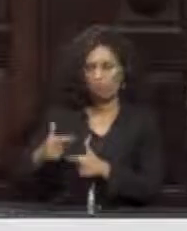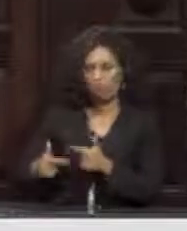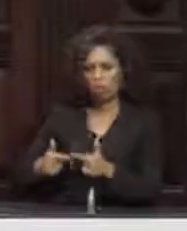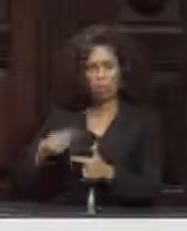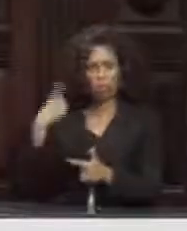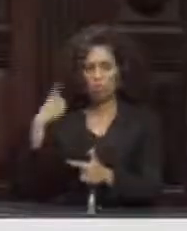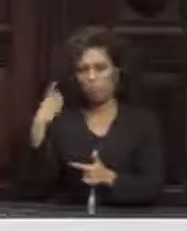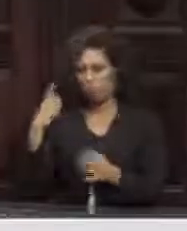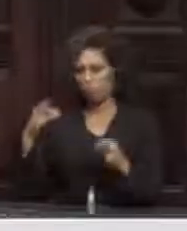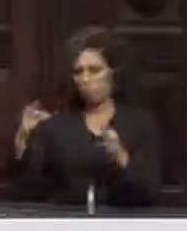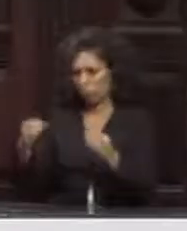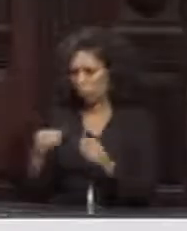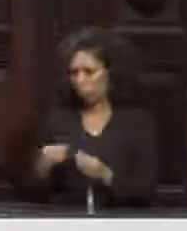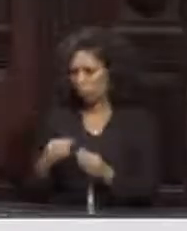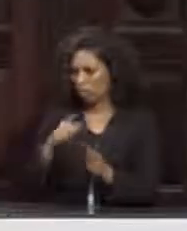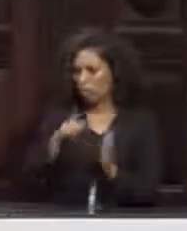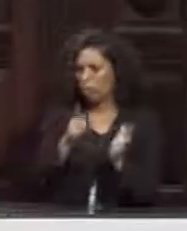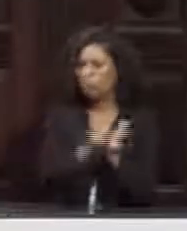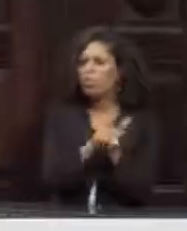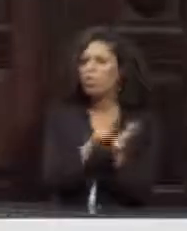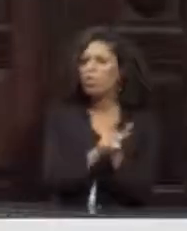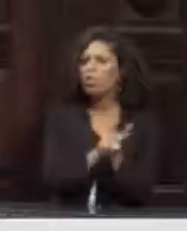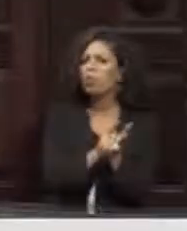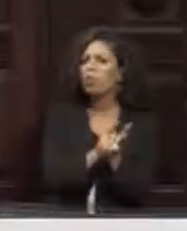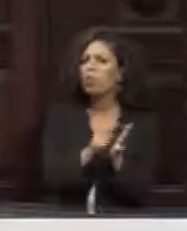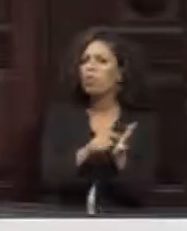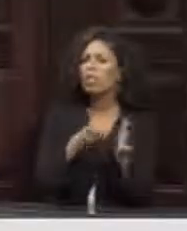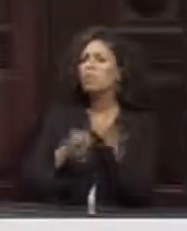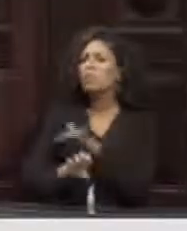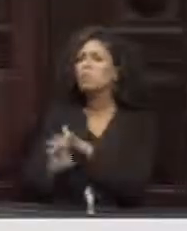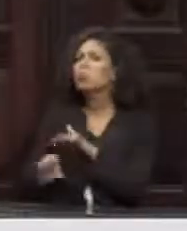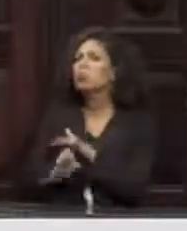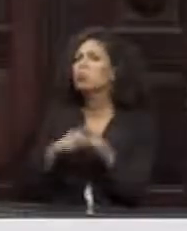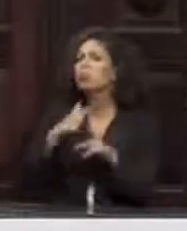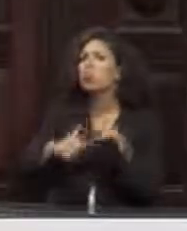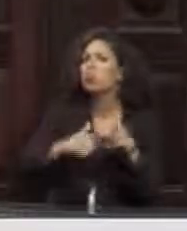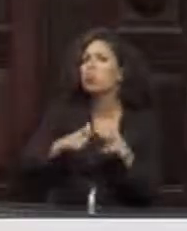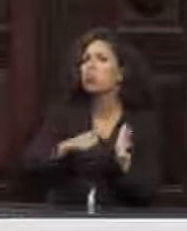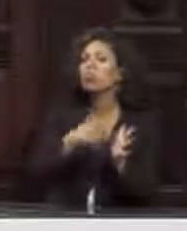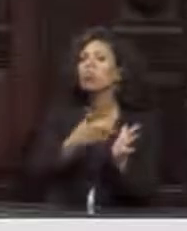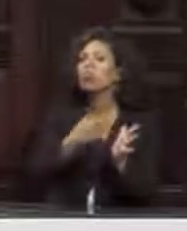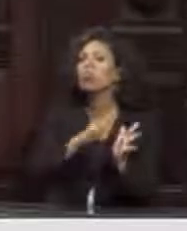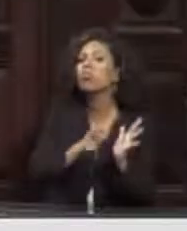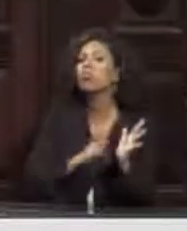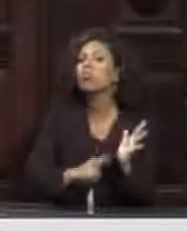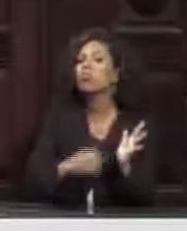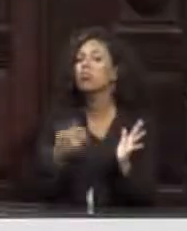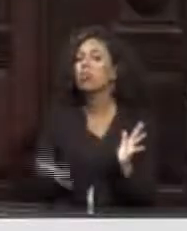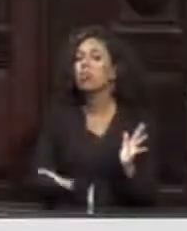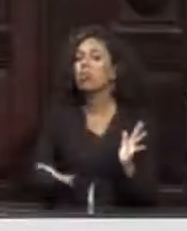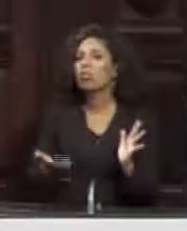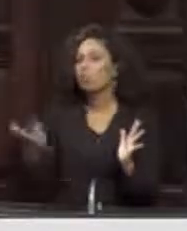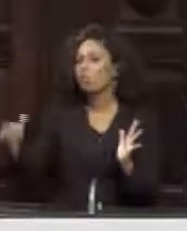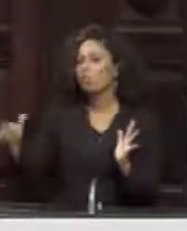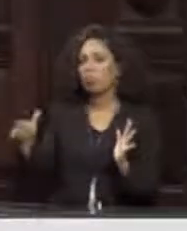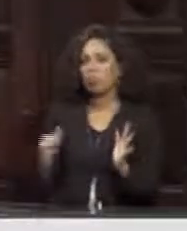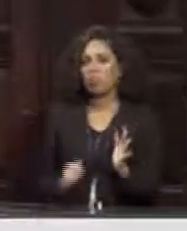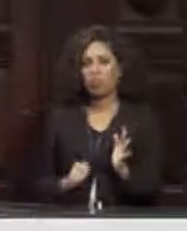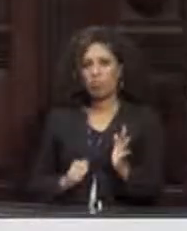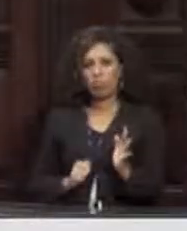Julianelli? Aqui nesta mensagem, eles não citam, mas é a SEAB,